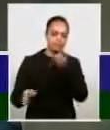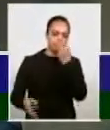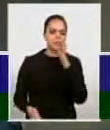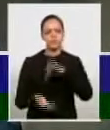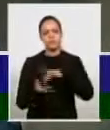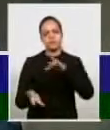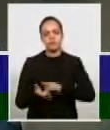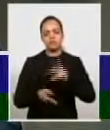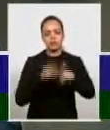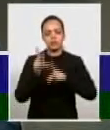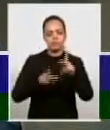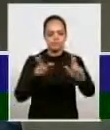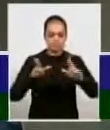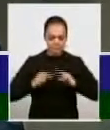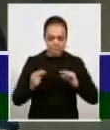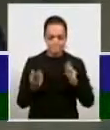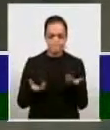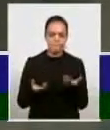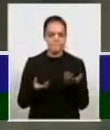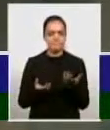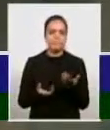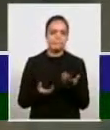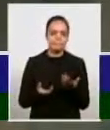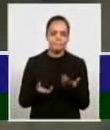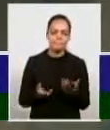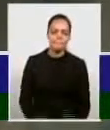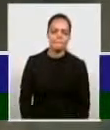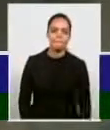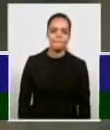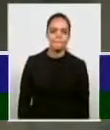mesmo e a população merece. E